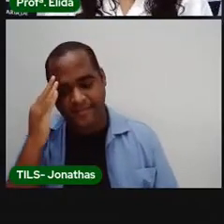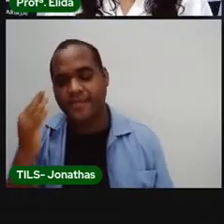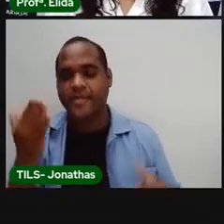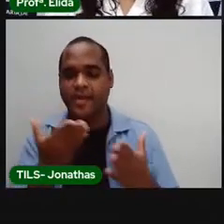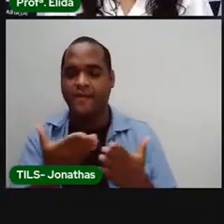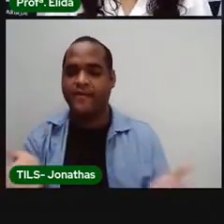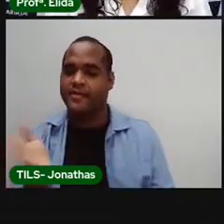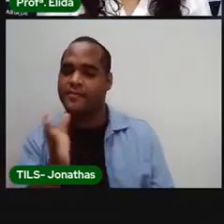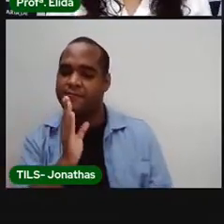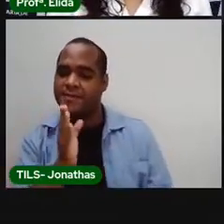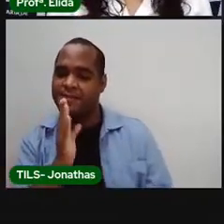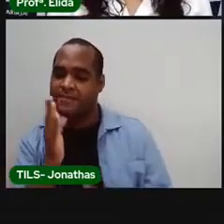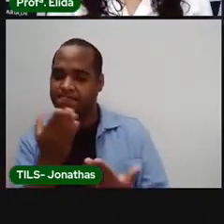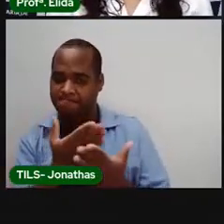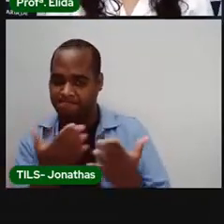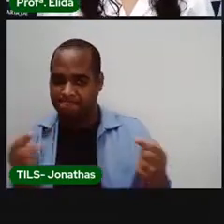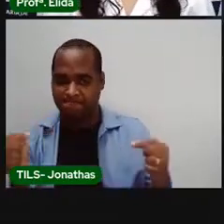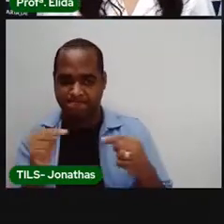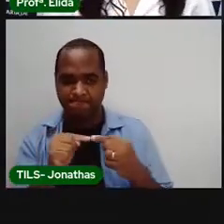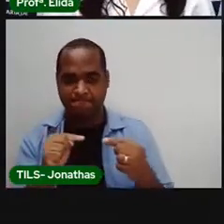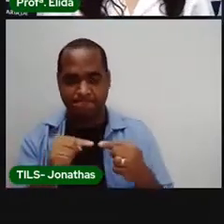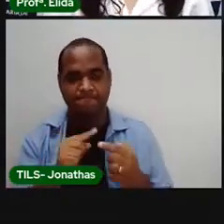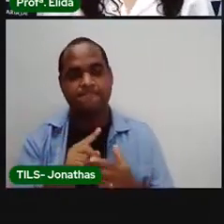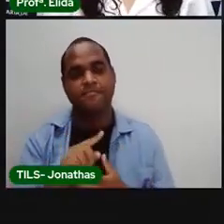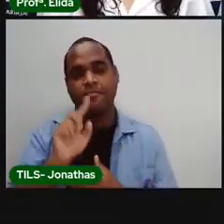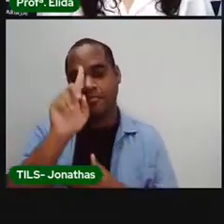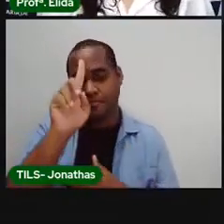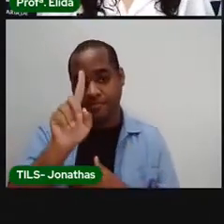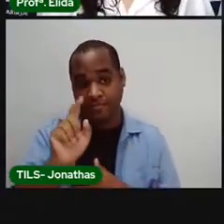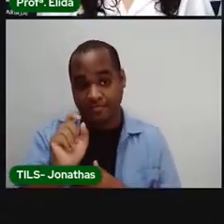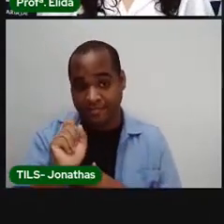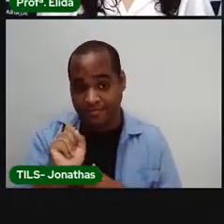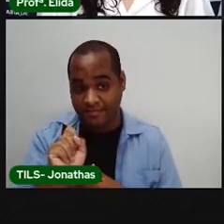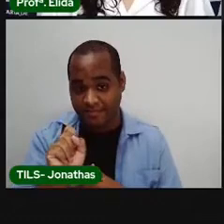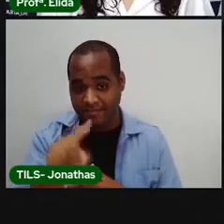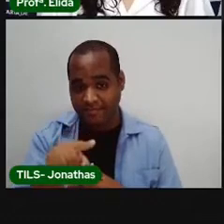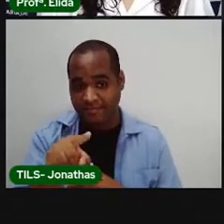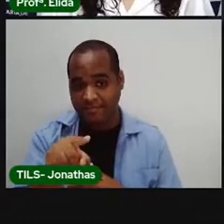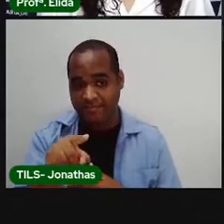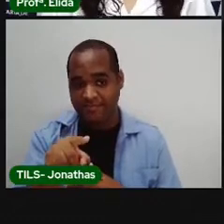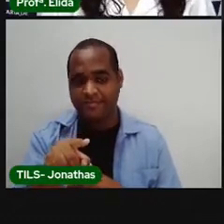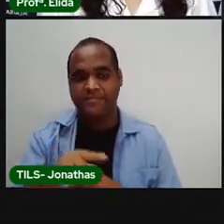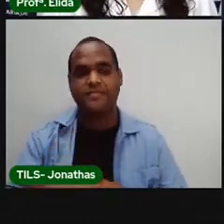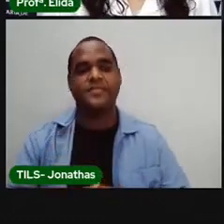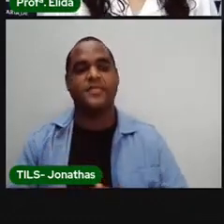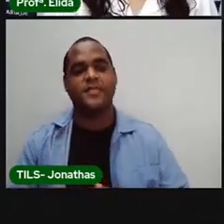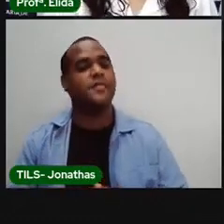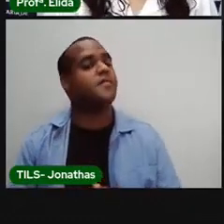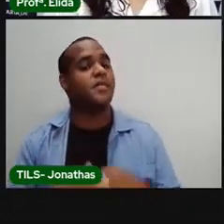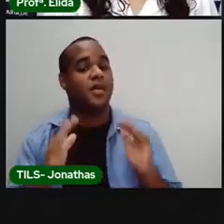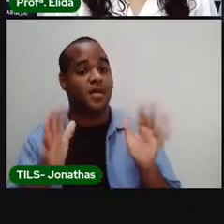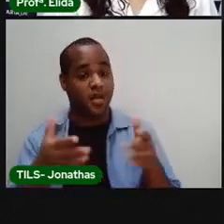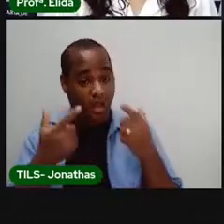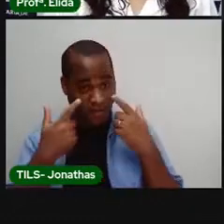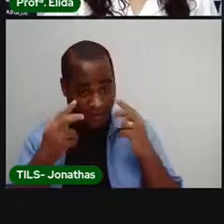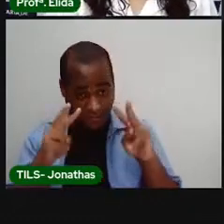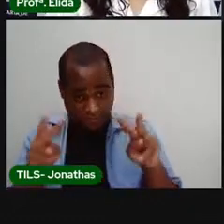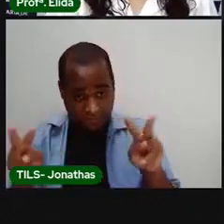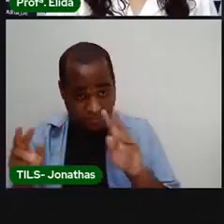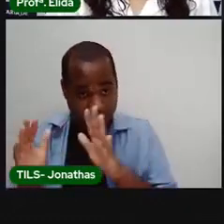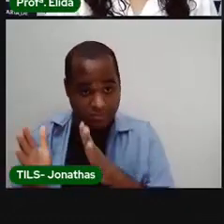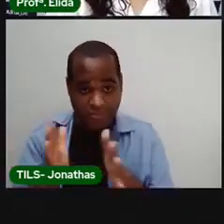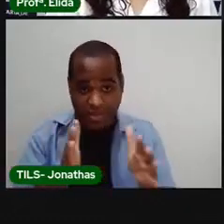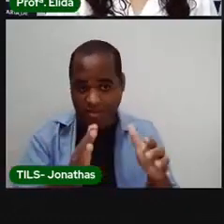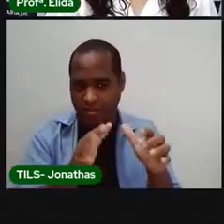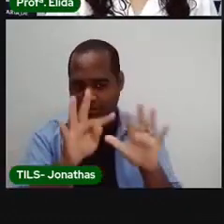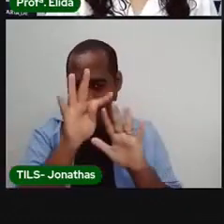Vamos conhecer o próximo ponto. O ponto de exclamação. Você já viu esse ponto